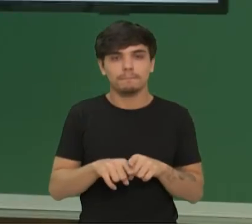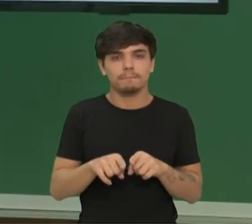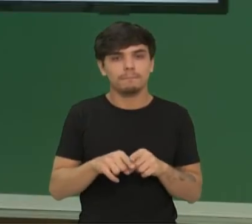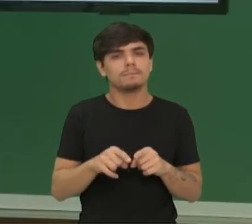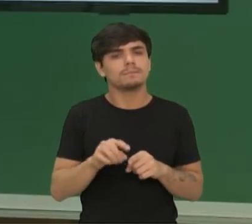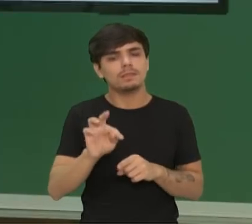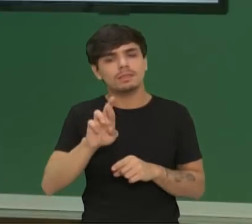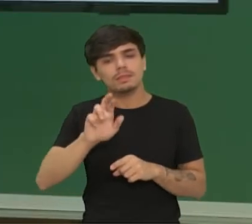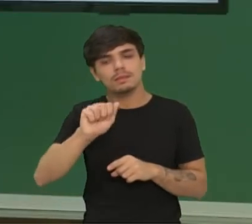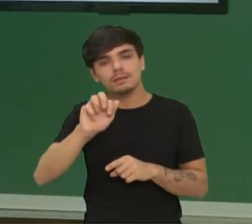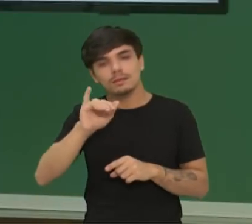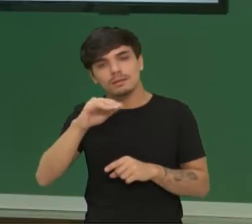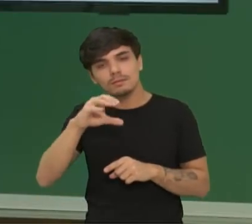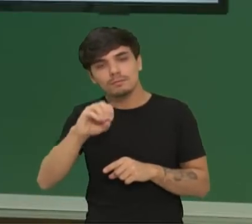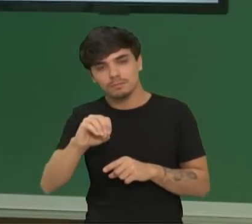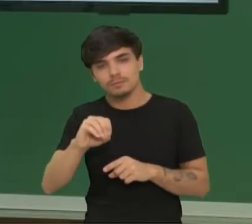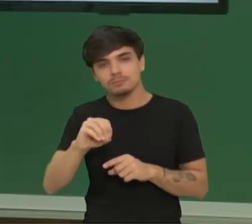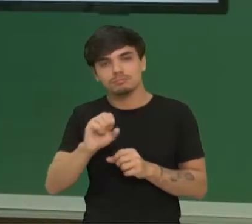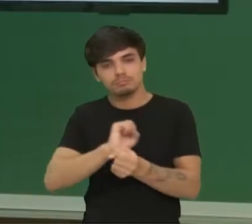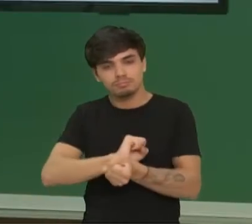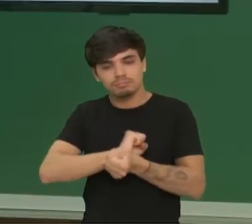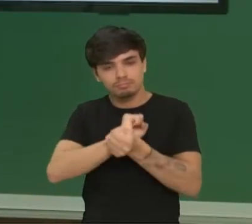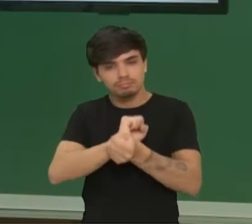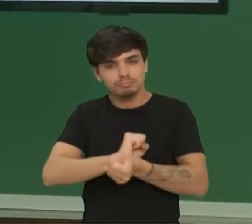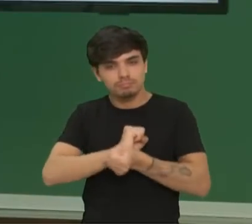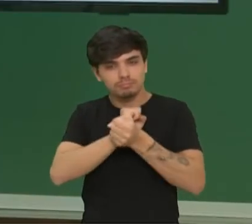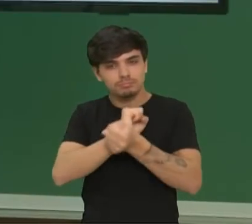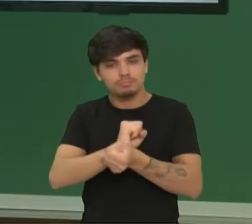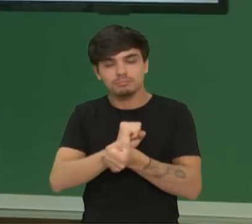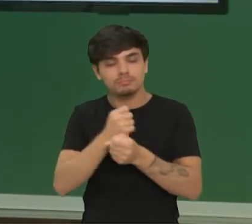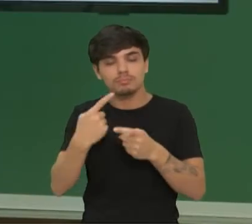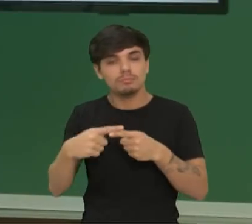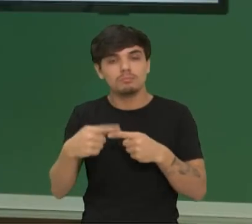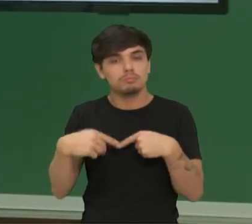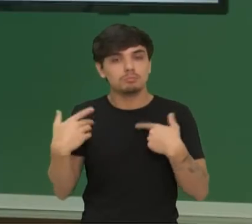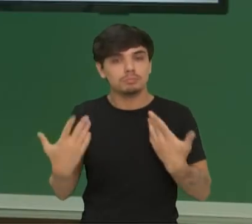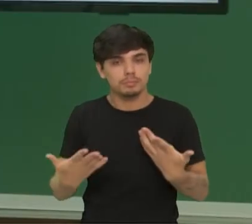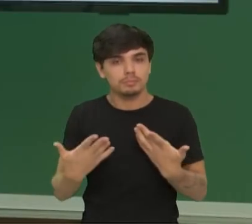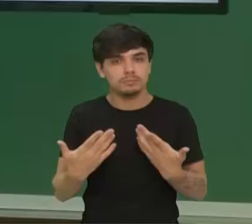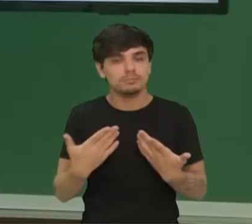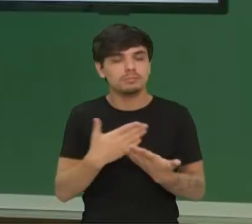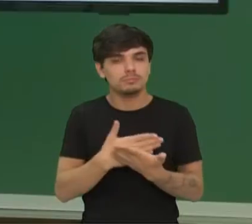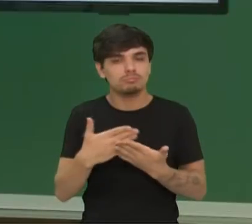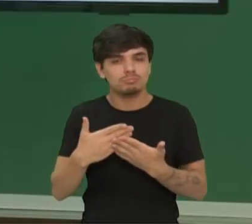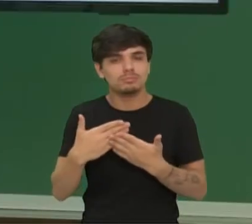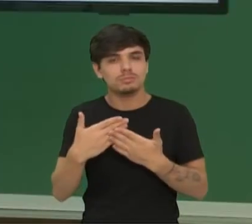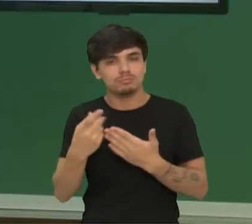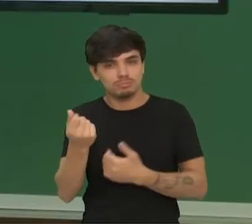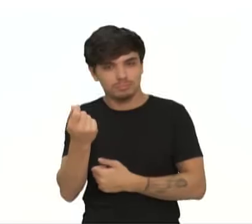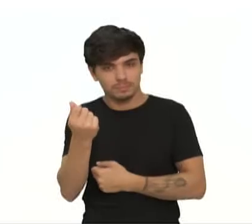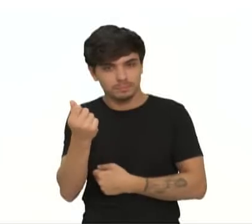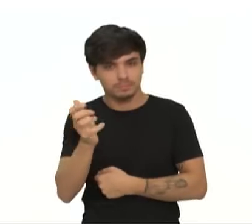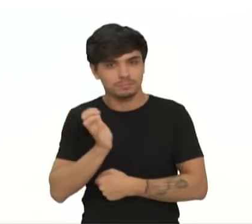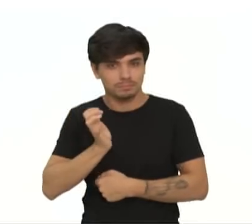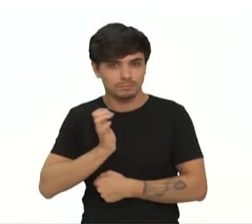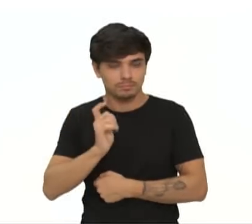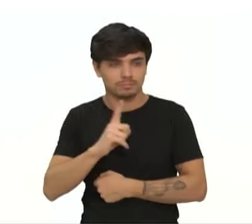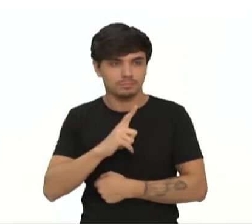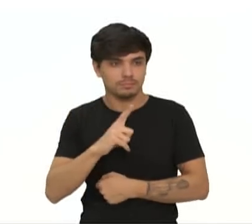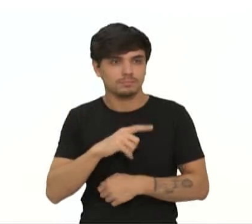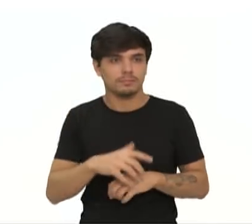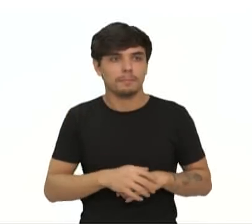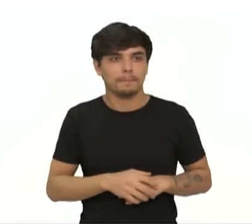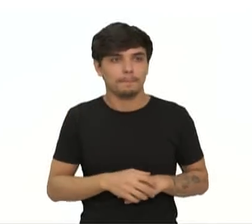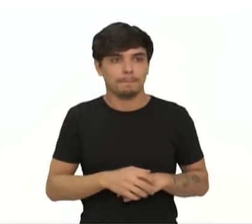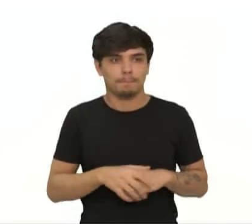também entrou aqui, professora? Também. Por quê? Tornou-se um empreendimento lucrativo, atrelado